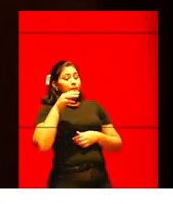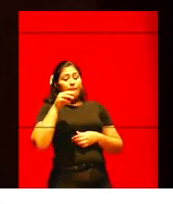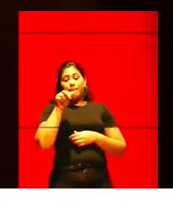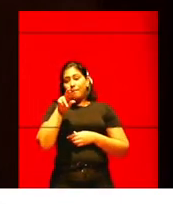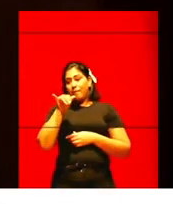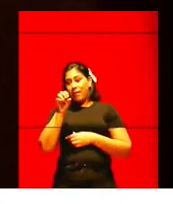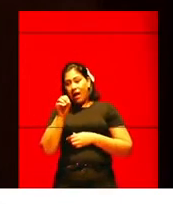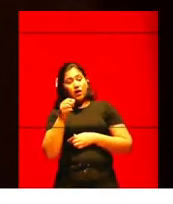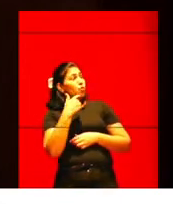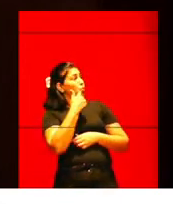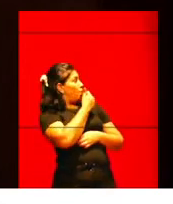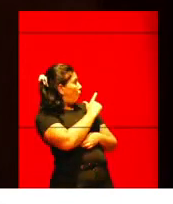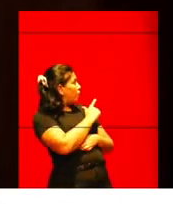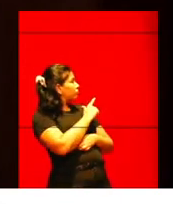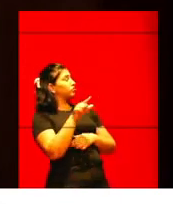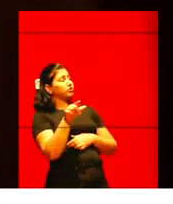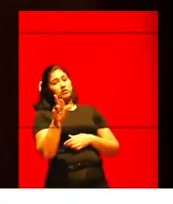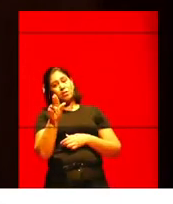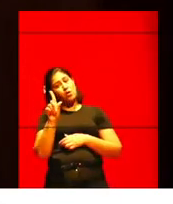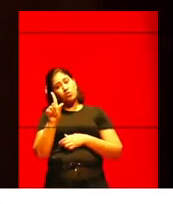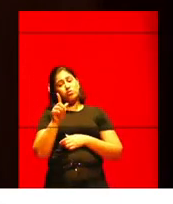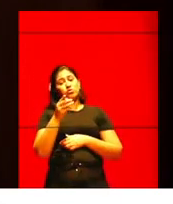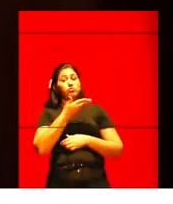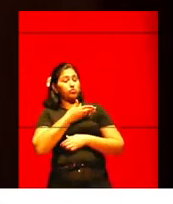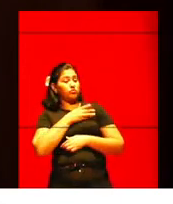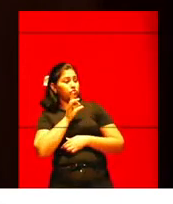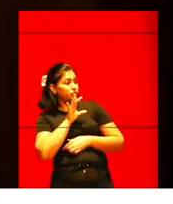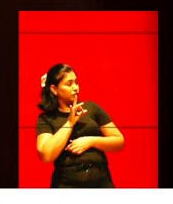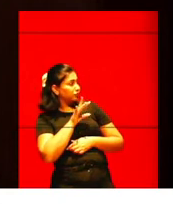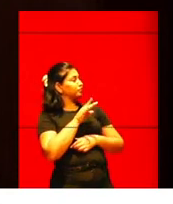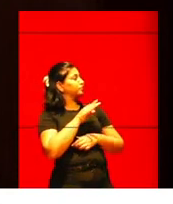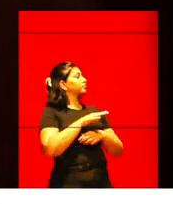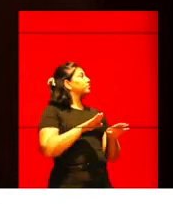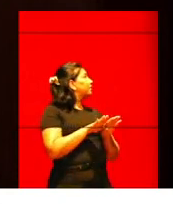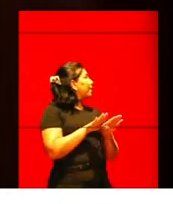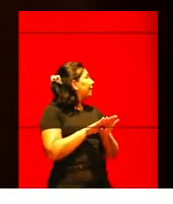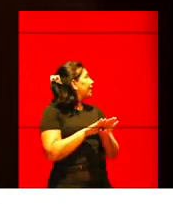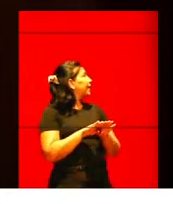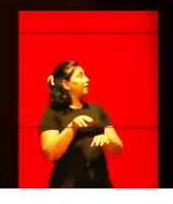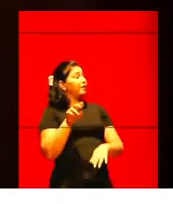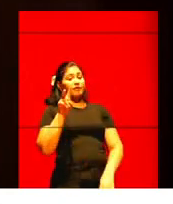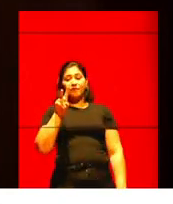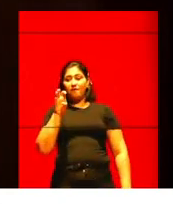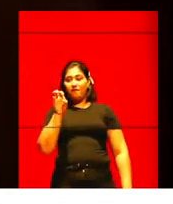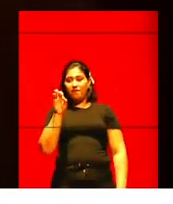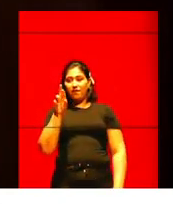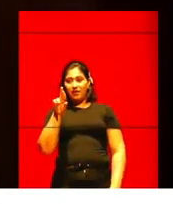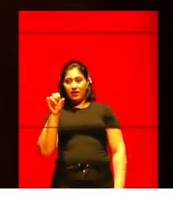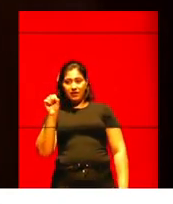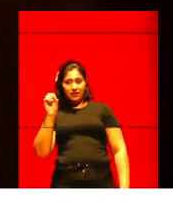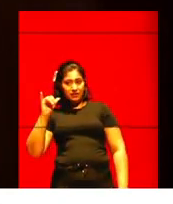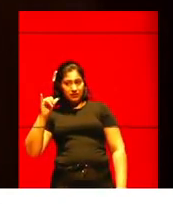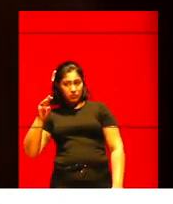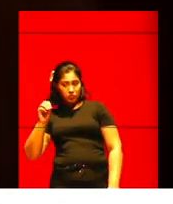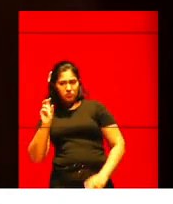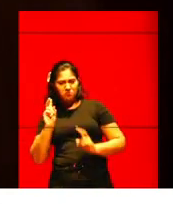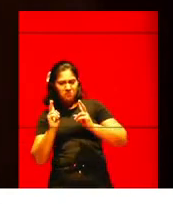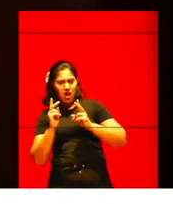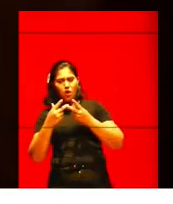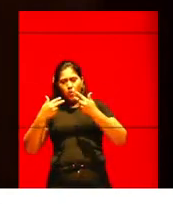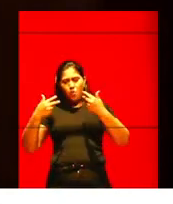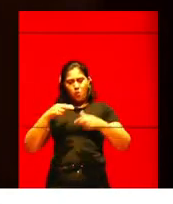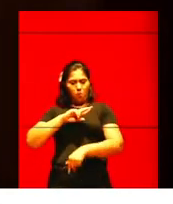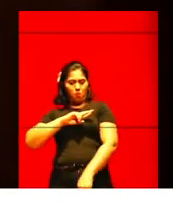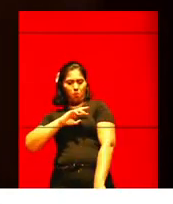Álvares Azevedo, né? Você tem romantismo, tem o Veríssimo agora, da quarta geração. A gente tem o Rubem Braga aqui da